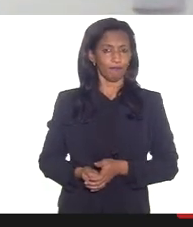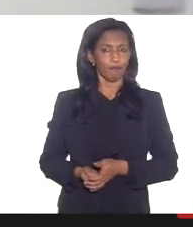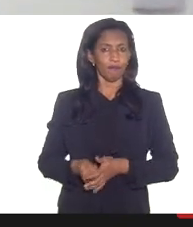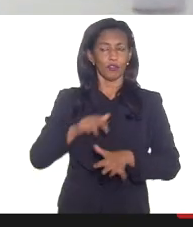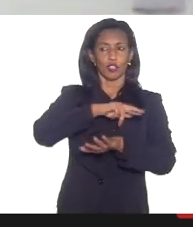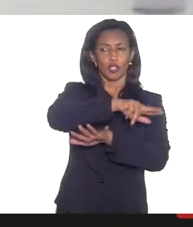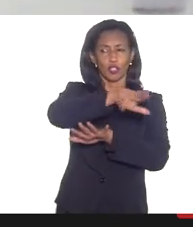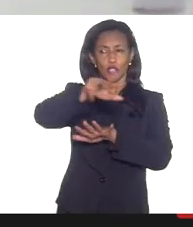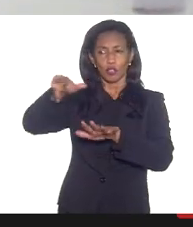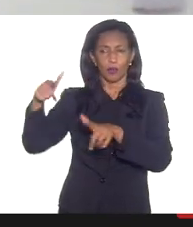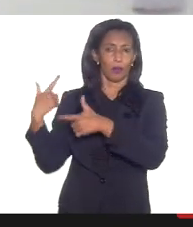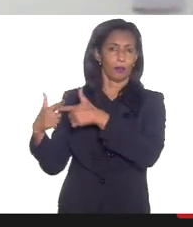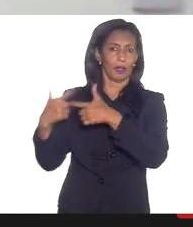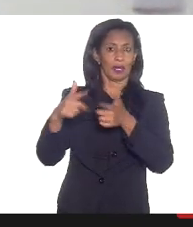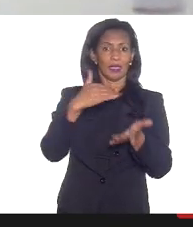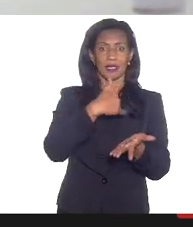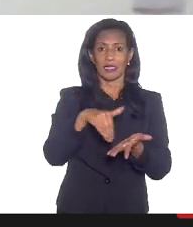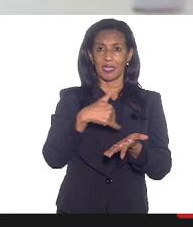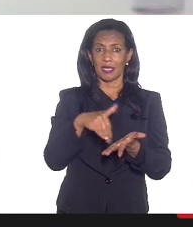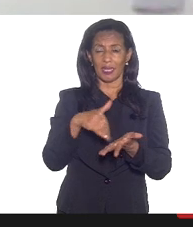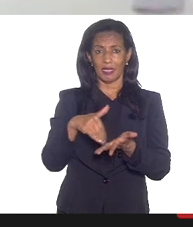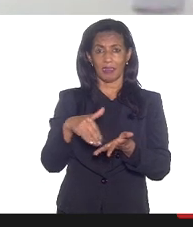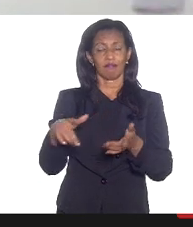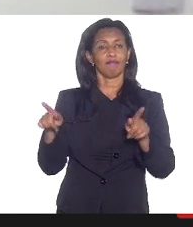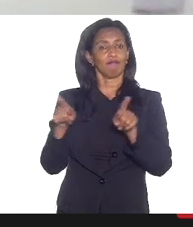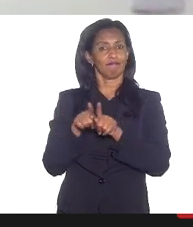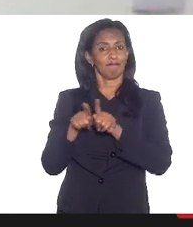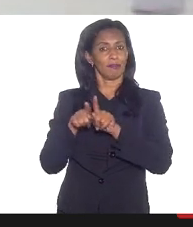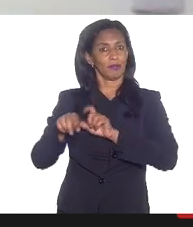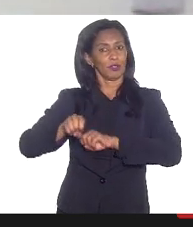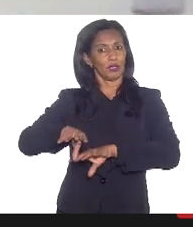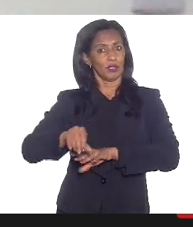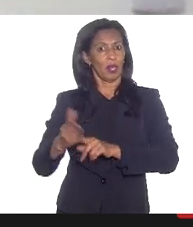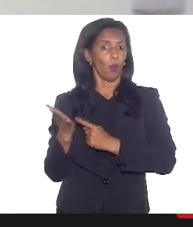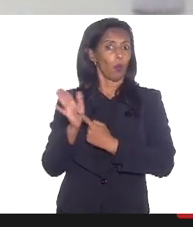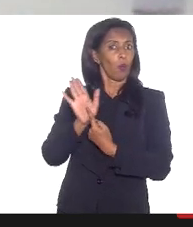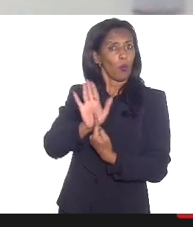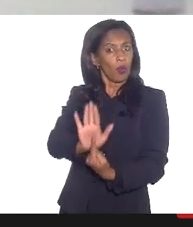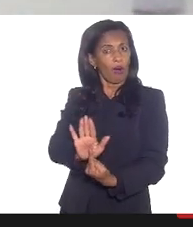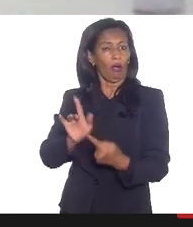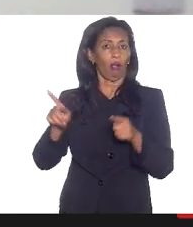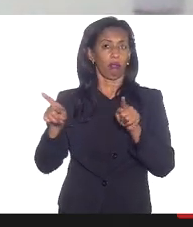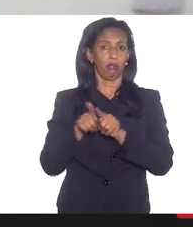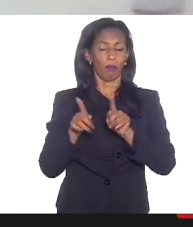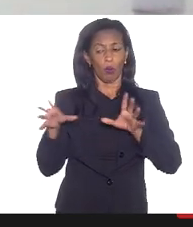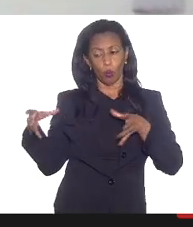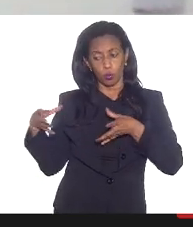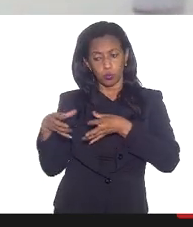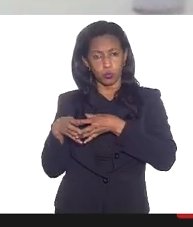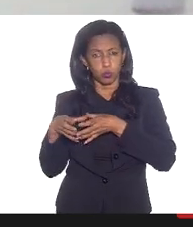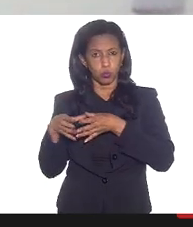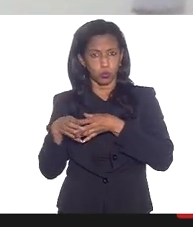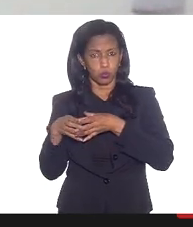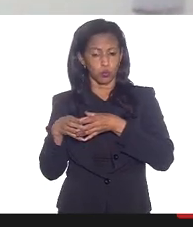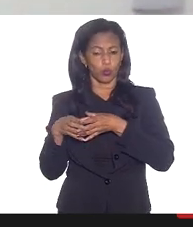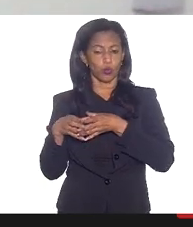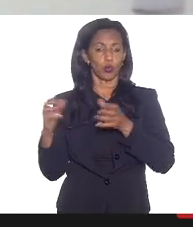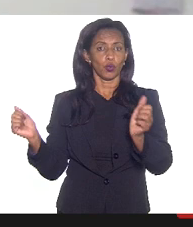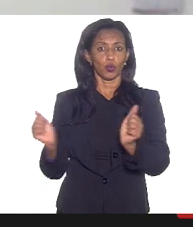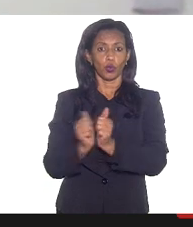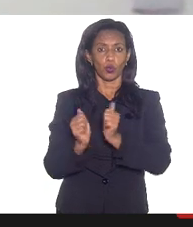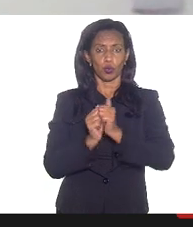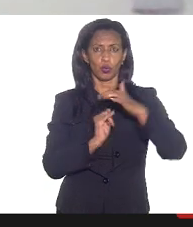dar à Secretaria de Estado de Educação a possibilidade de apresentar, para o conjunto, das instituições